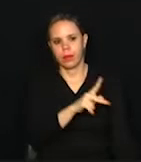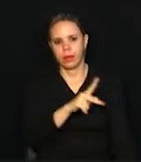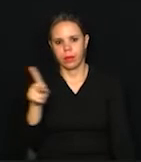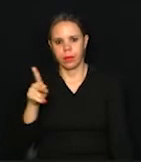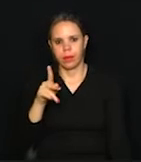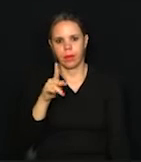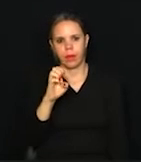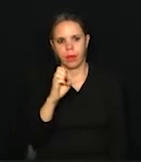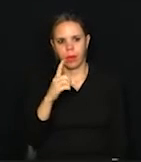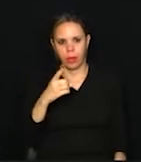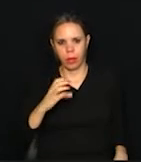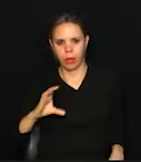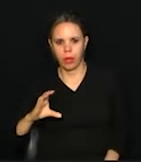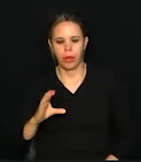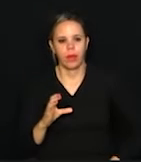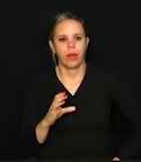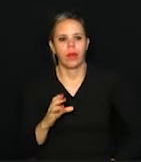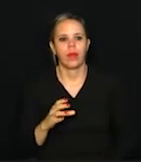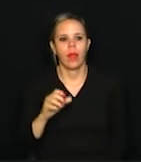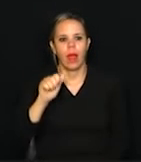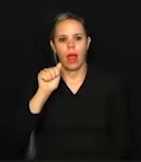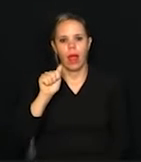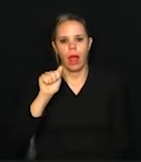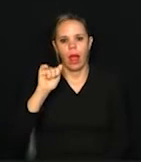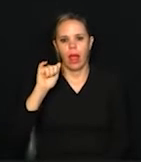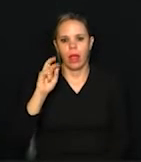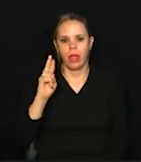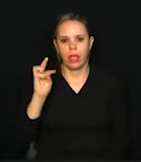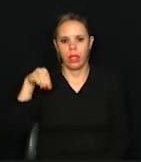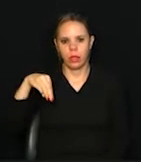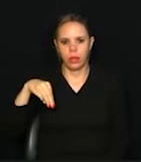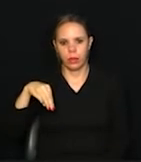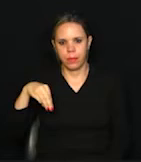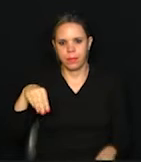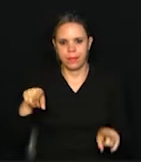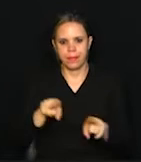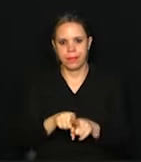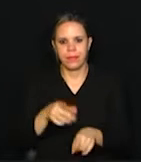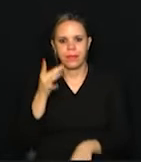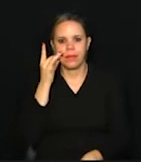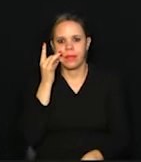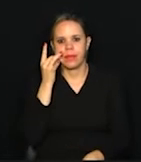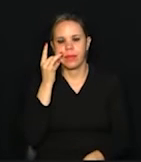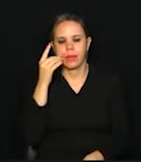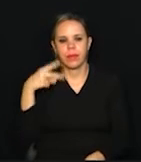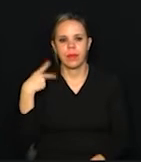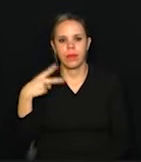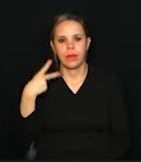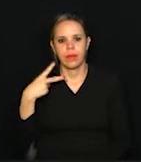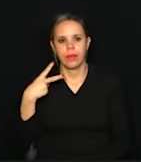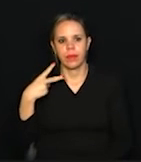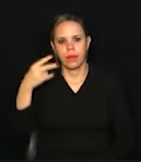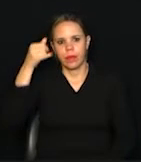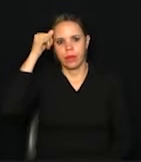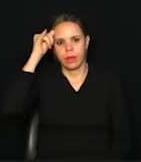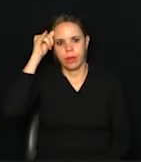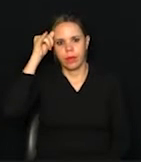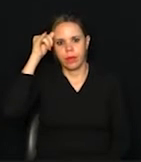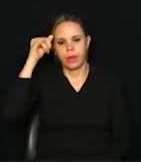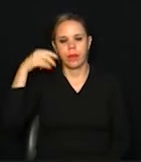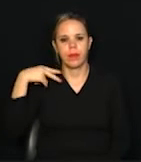INDEC, o senhor Ayrton Camargo e Silva. Temos também a presença aqui dos vereadores Paulo